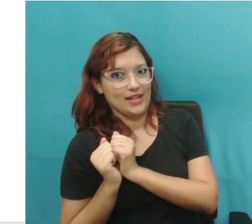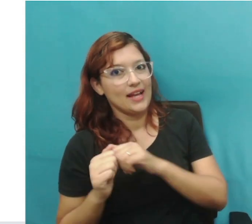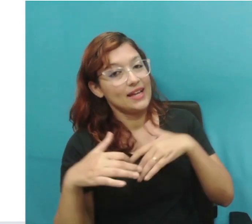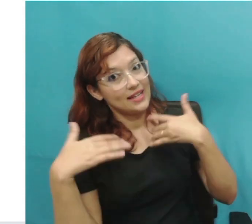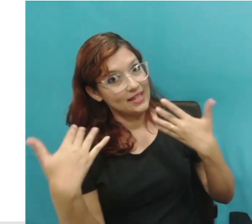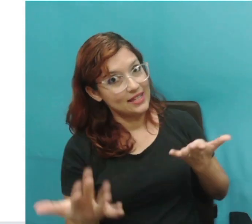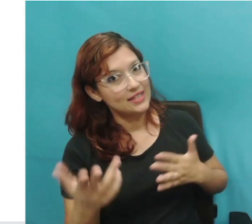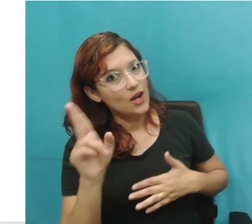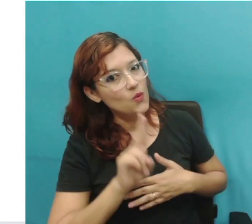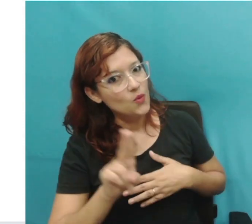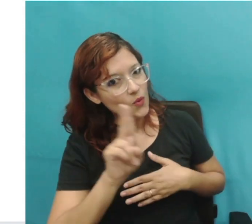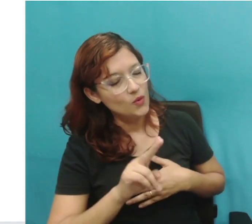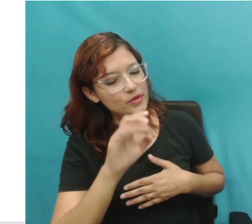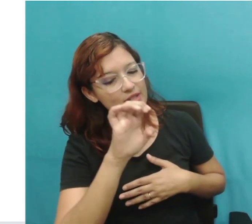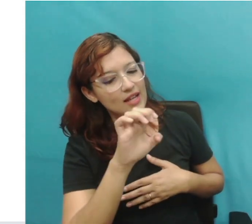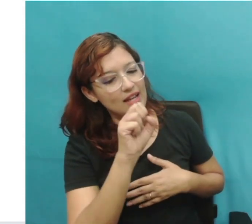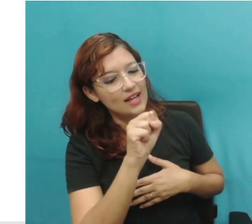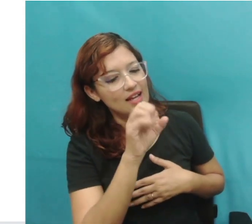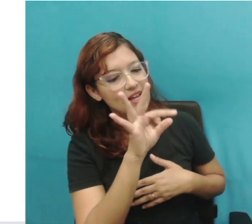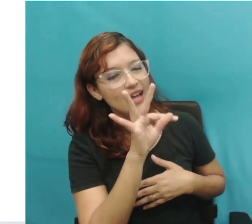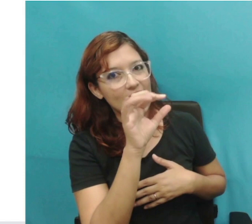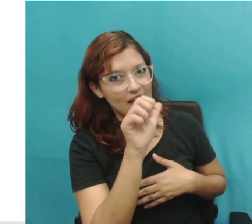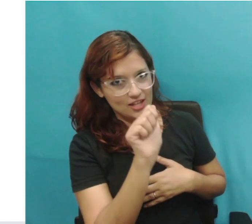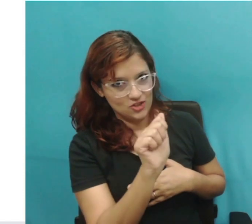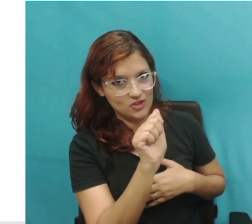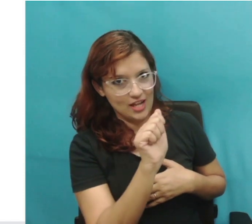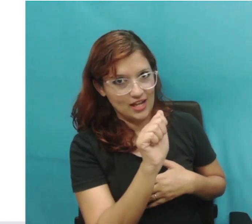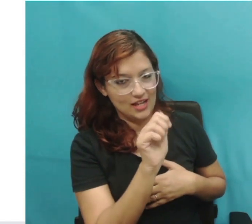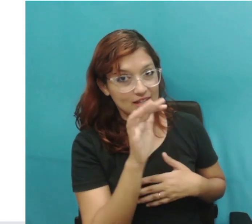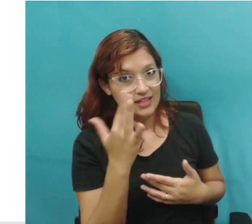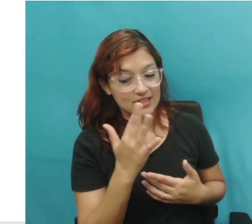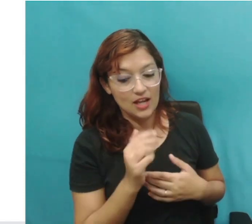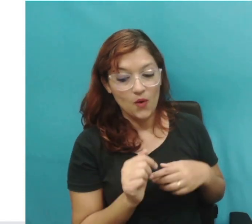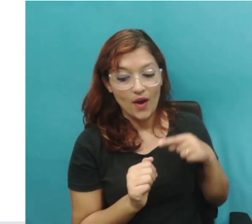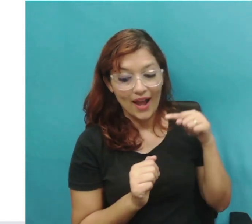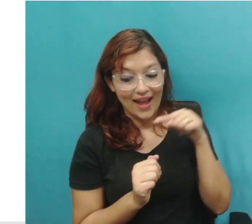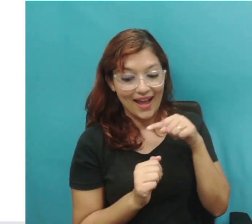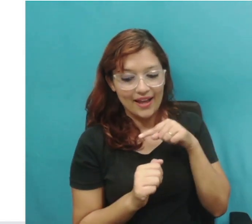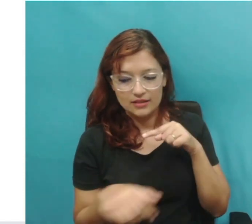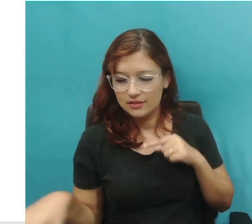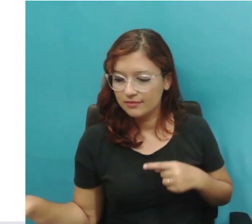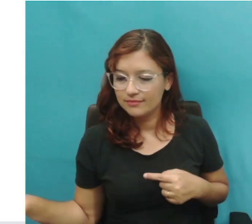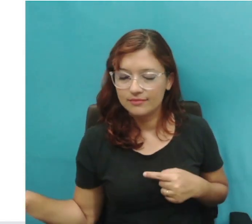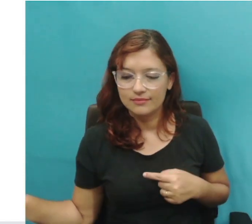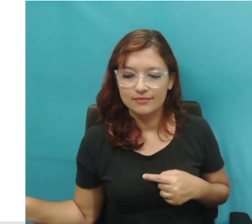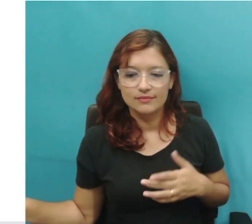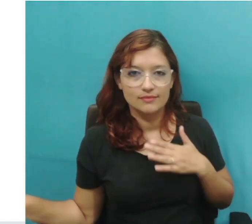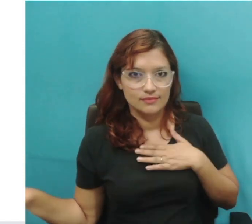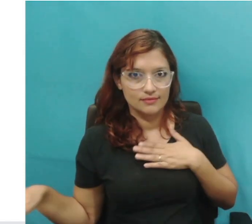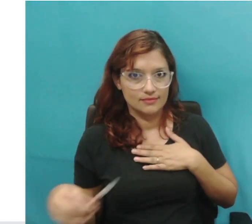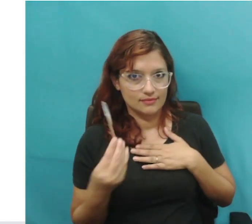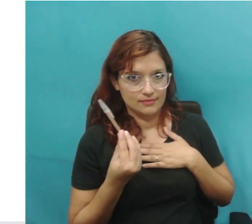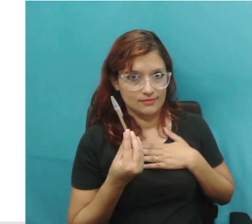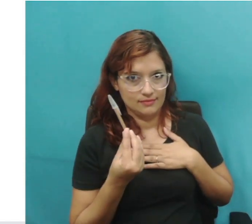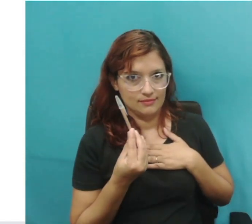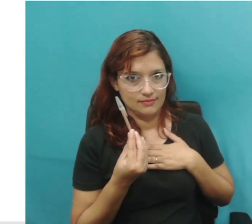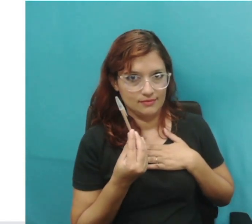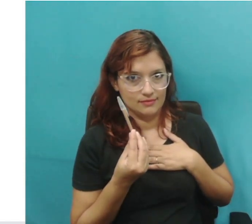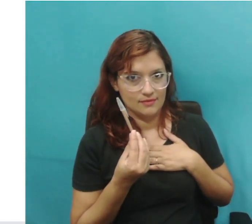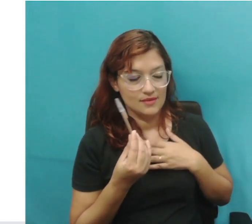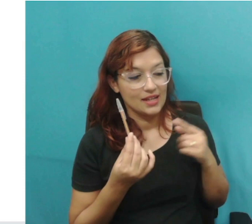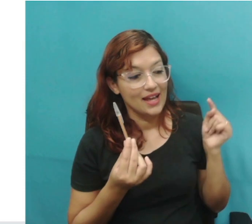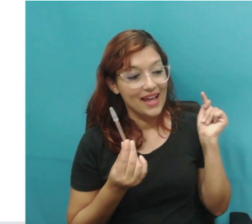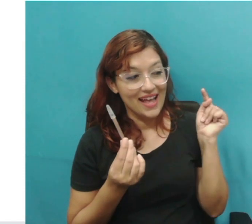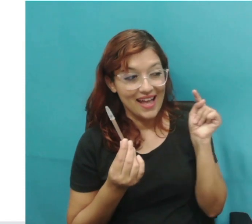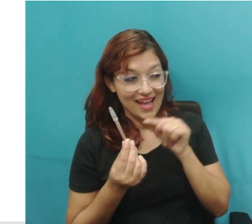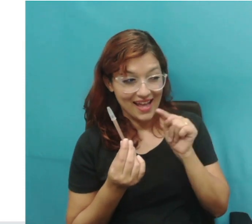está próximo dela. Então, ela vai usar o pronome esta. Aqui, ó,